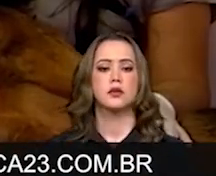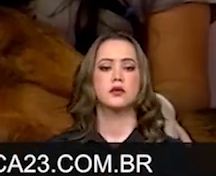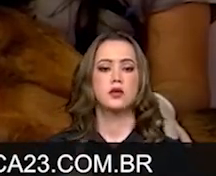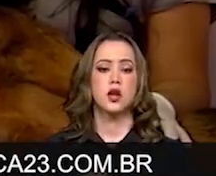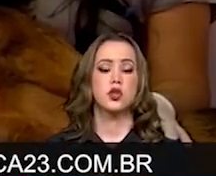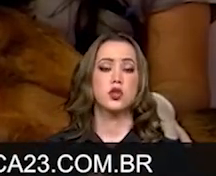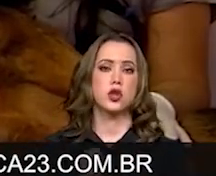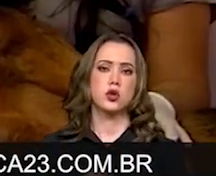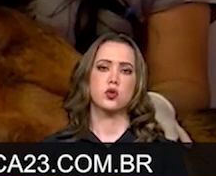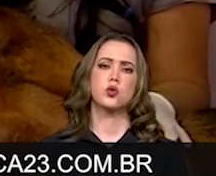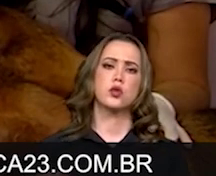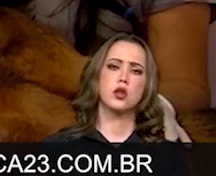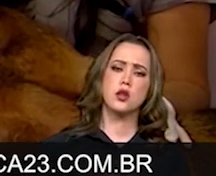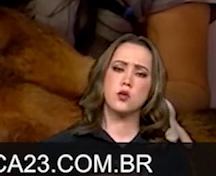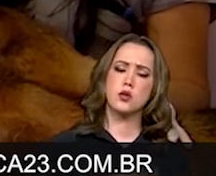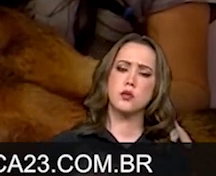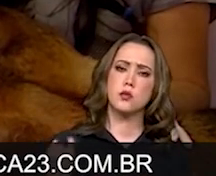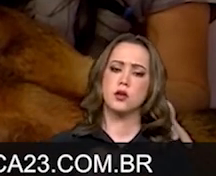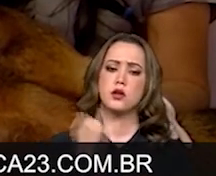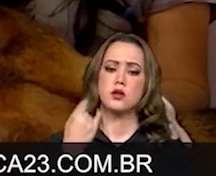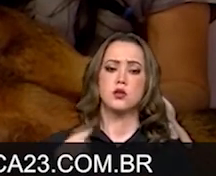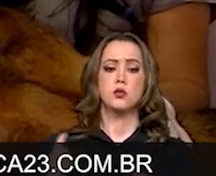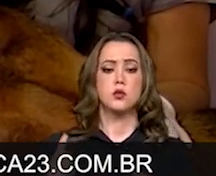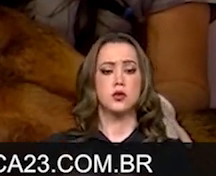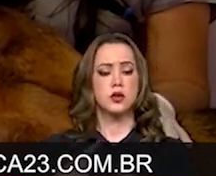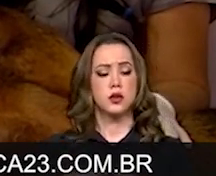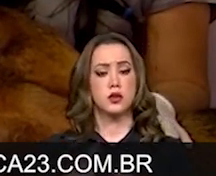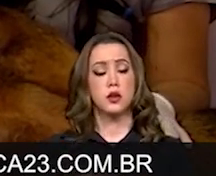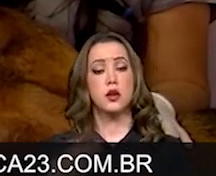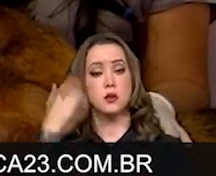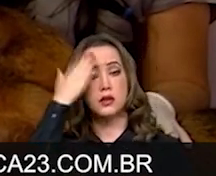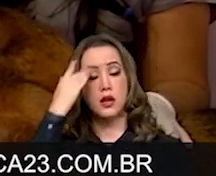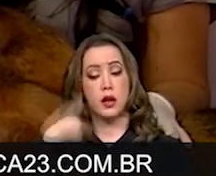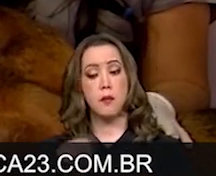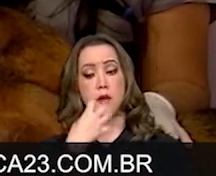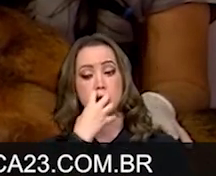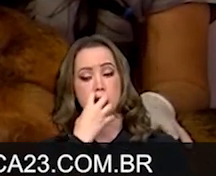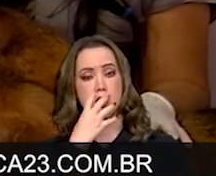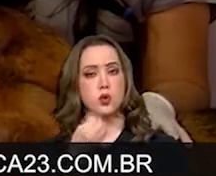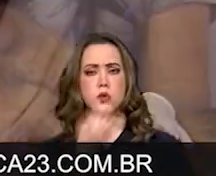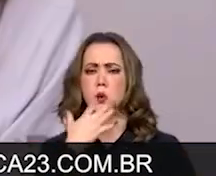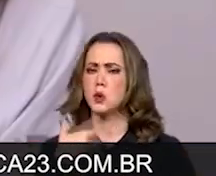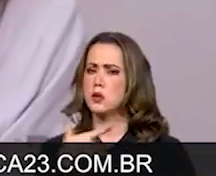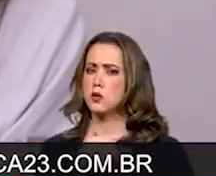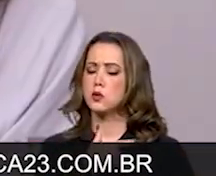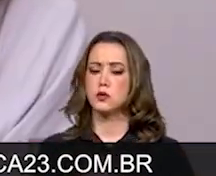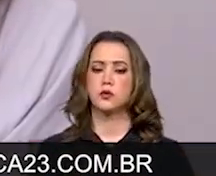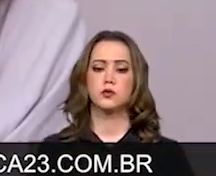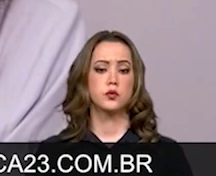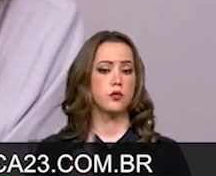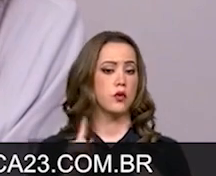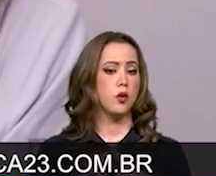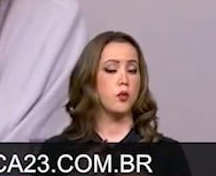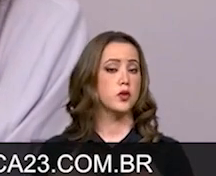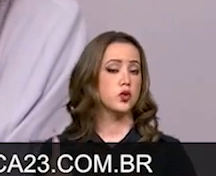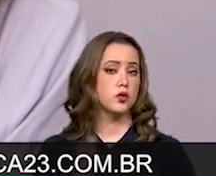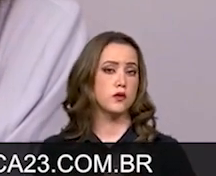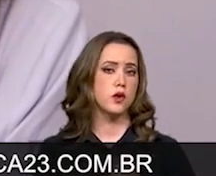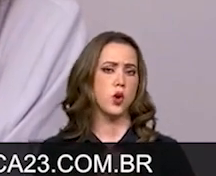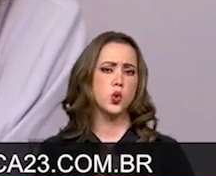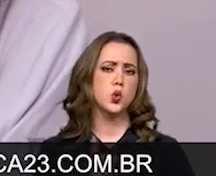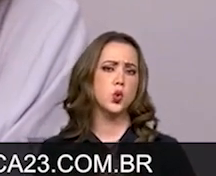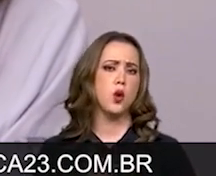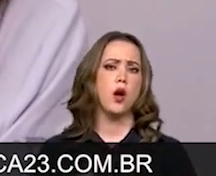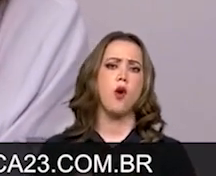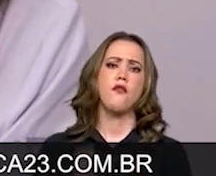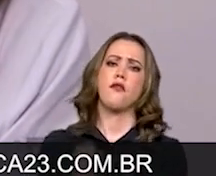E para a gente é uma parceria importante pelo fato de eu saber que os meus cachorros estão muito saudáveis. O objetivo da gente não é ter